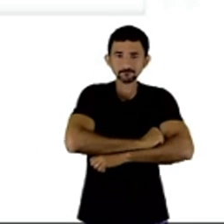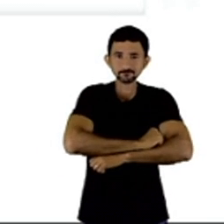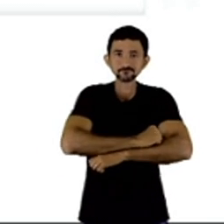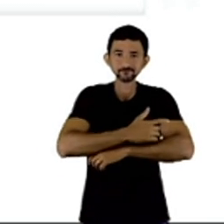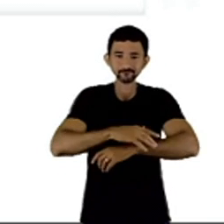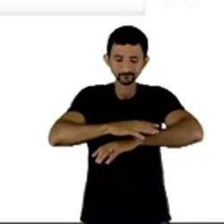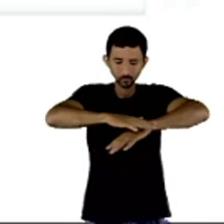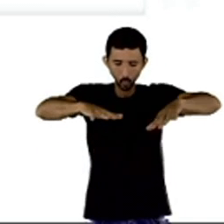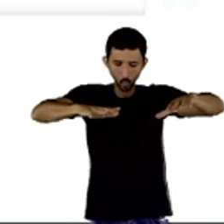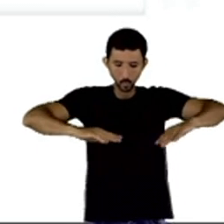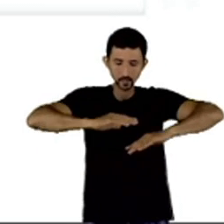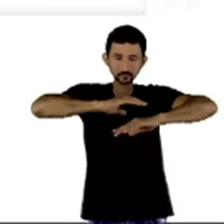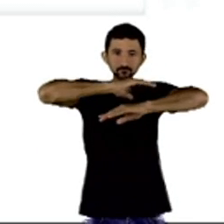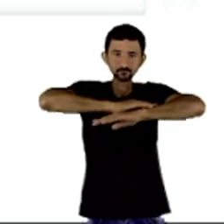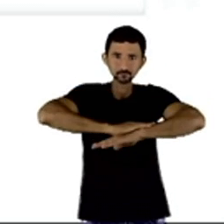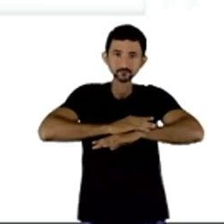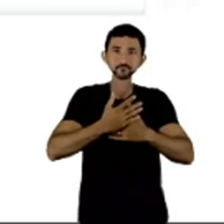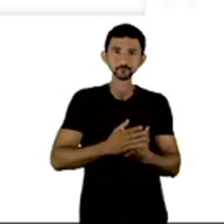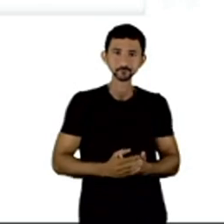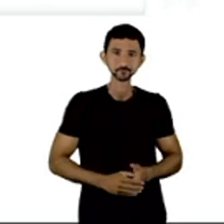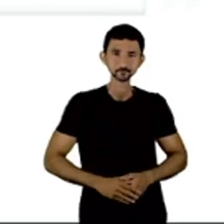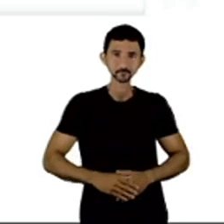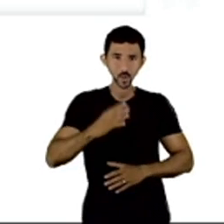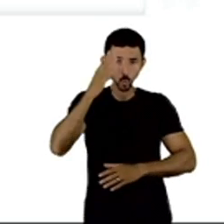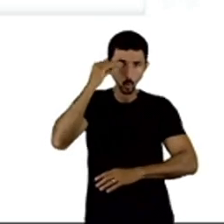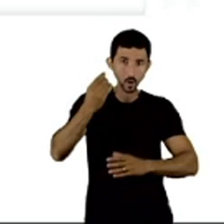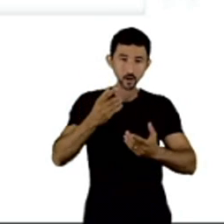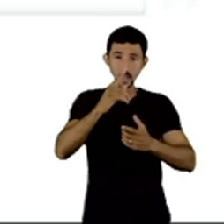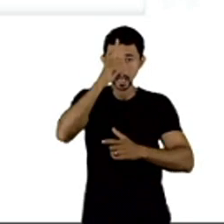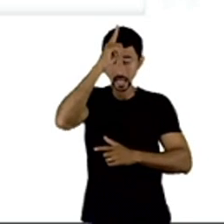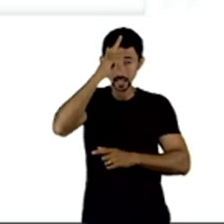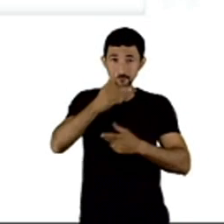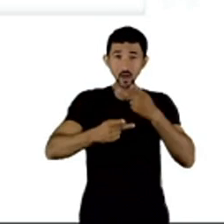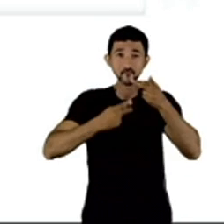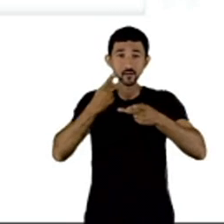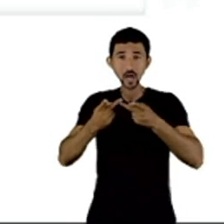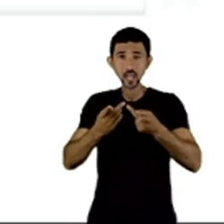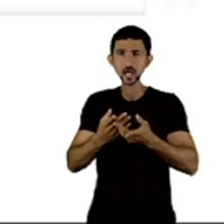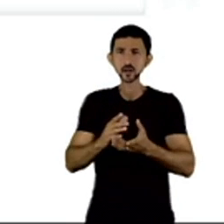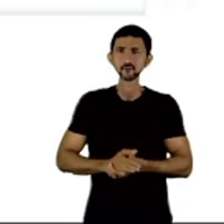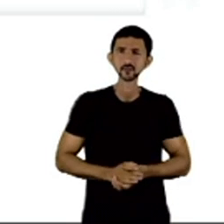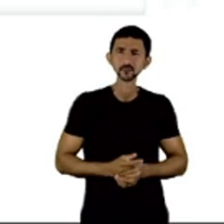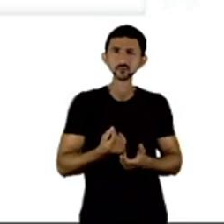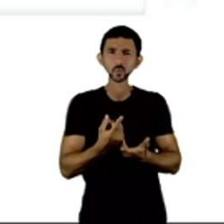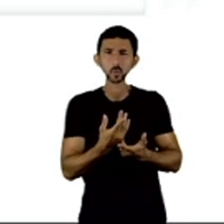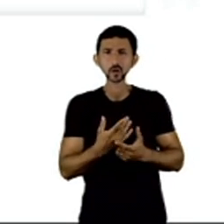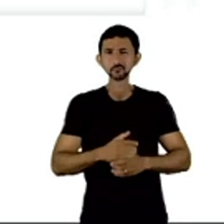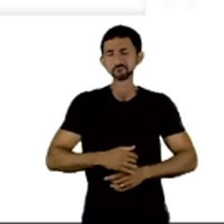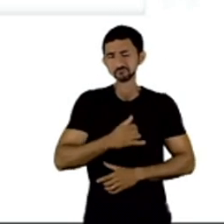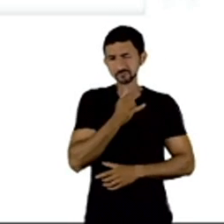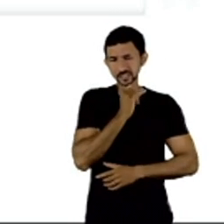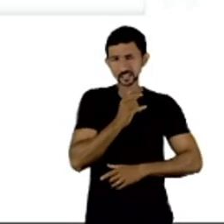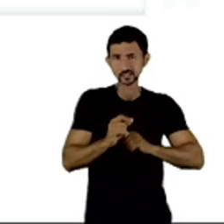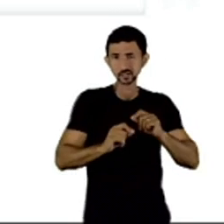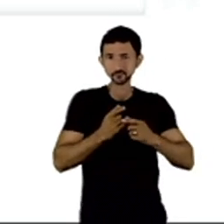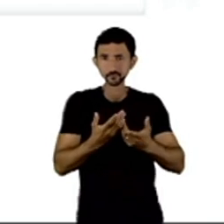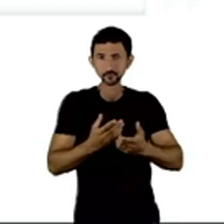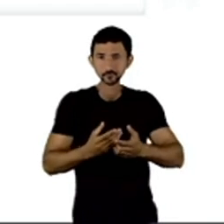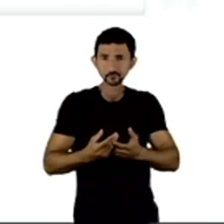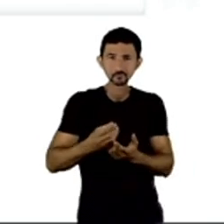de madeira, o alemão Tobias Meyer recitava as cifras quase que com desdém.